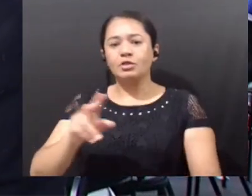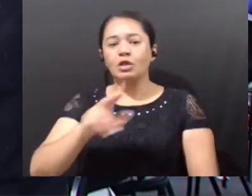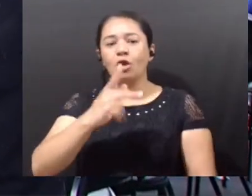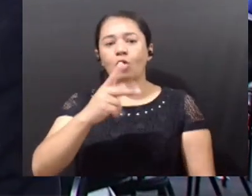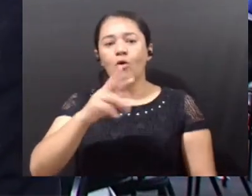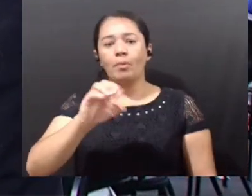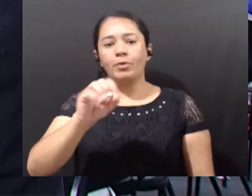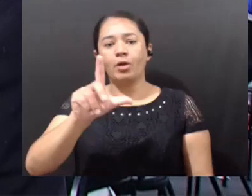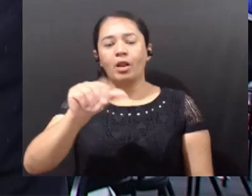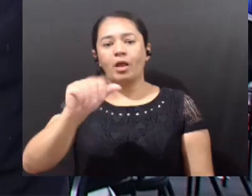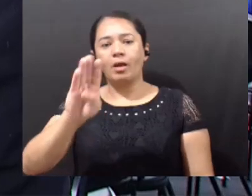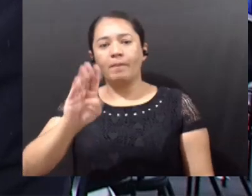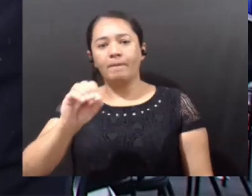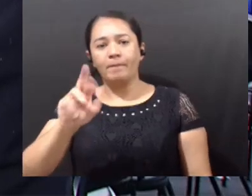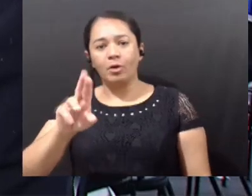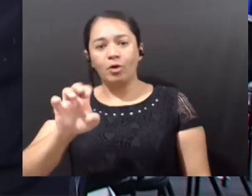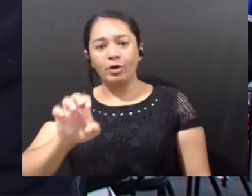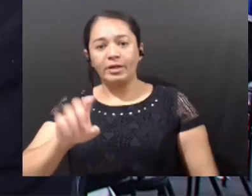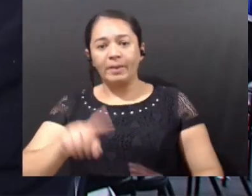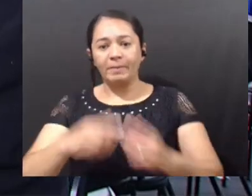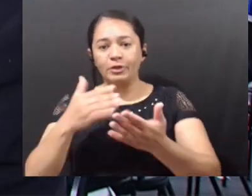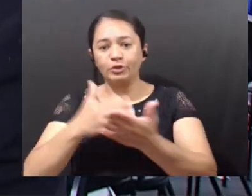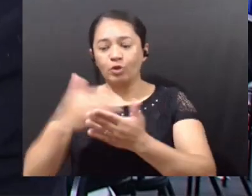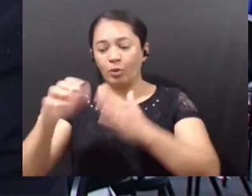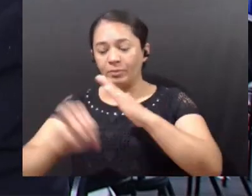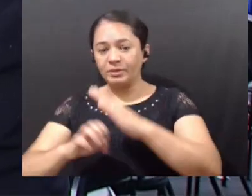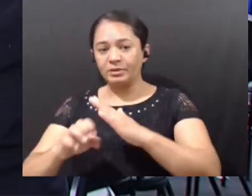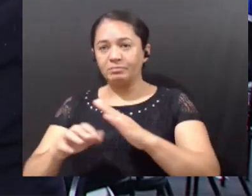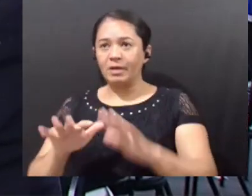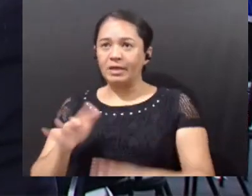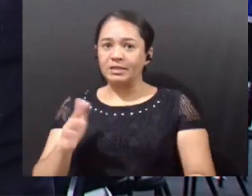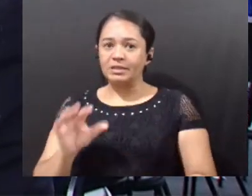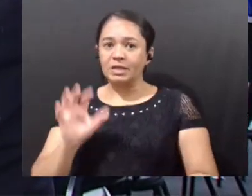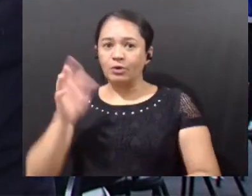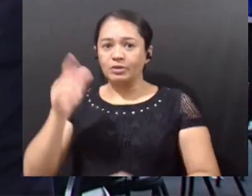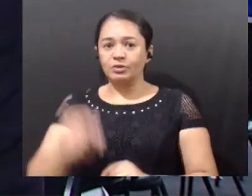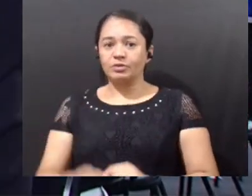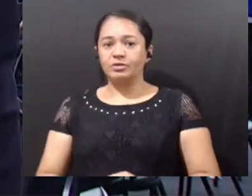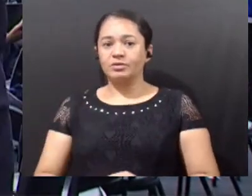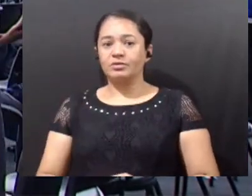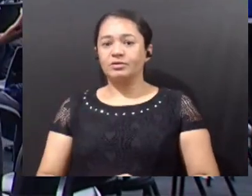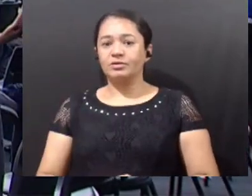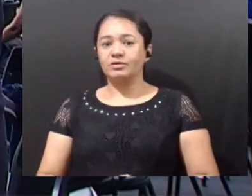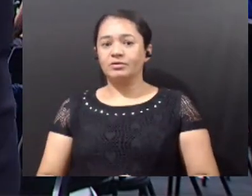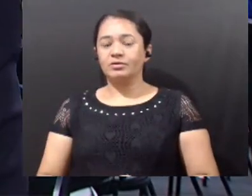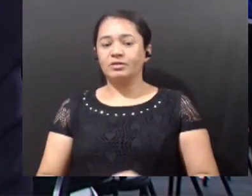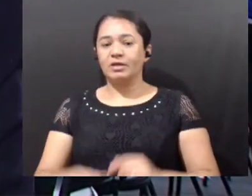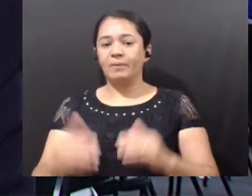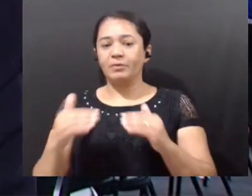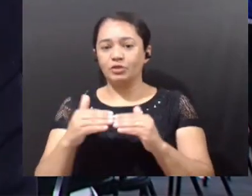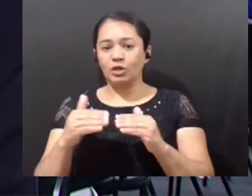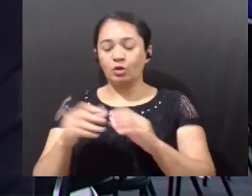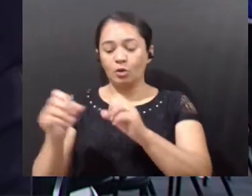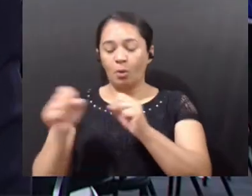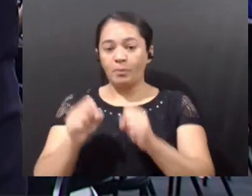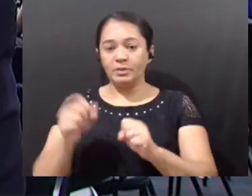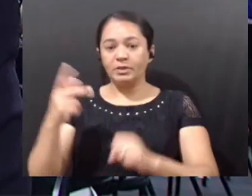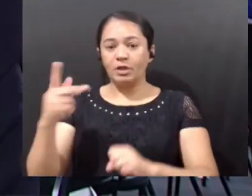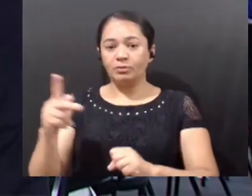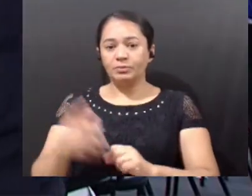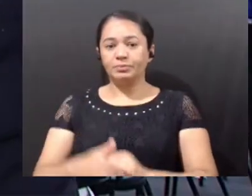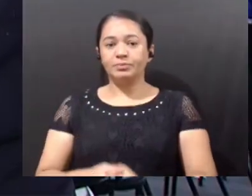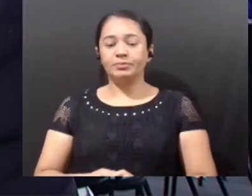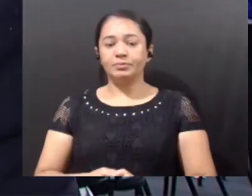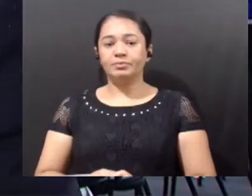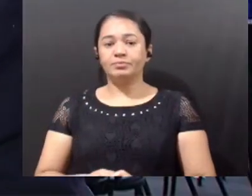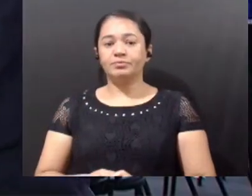que assim, no início de uma empresa é muito provável que aquele prolabore condizente, inclusive com o potencial daquele empresário, com o conhecimento que ele